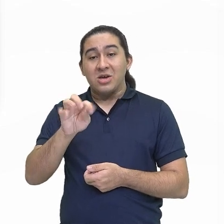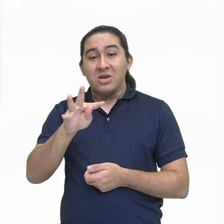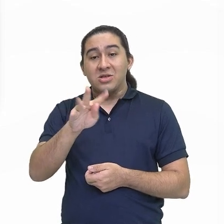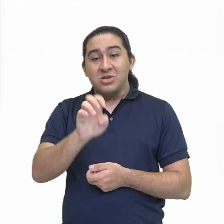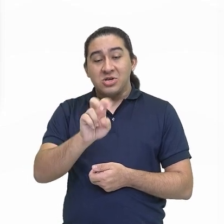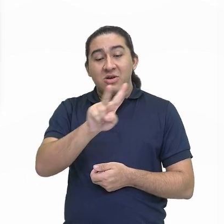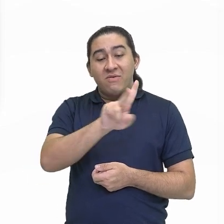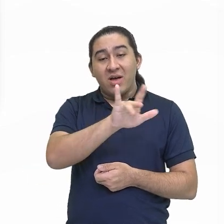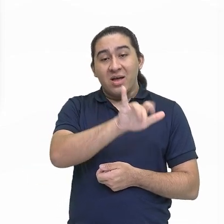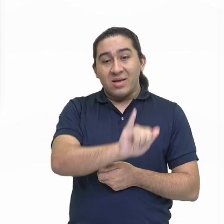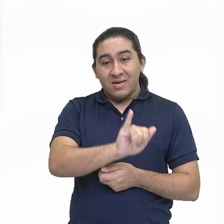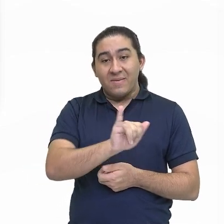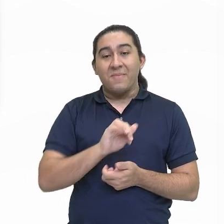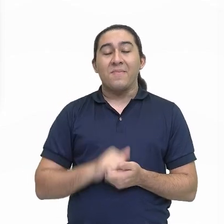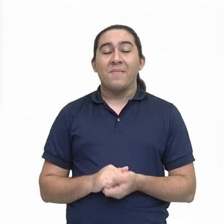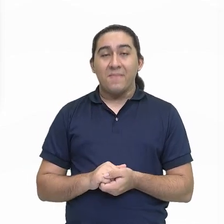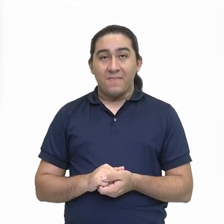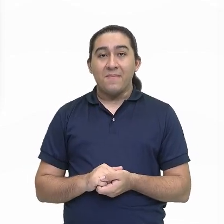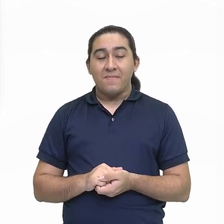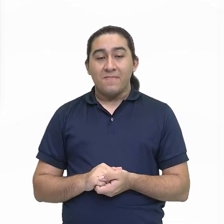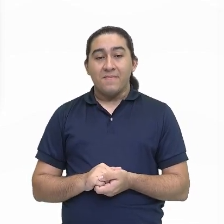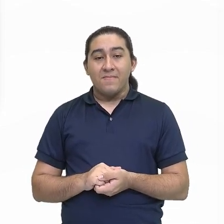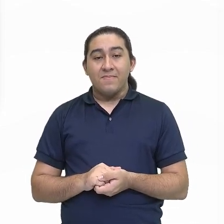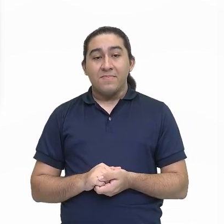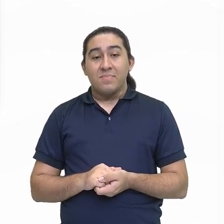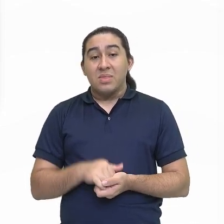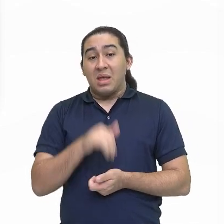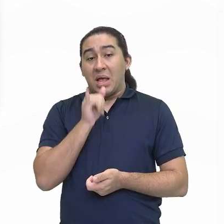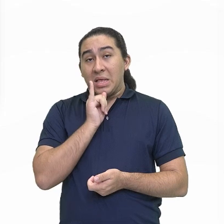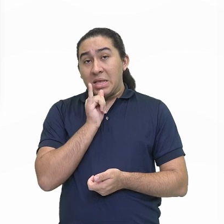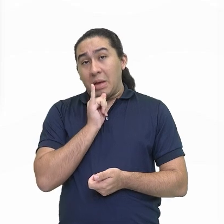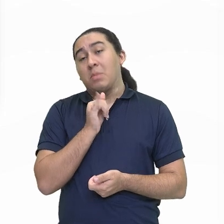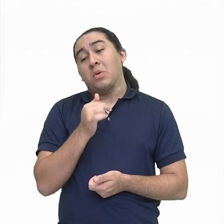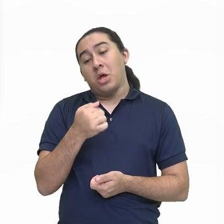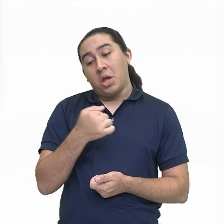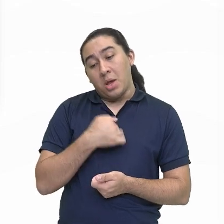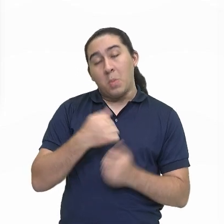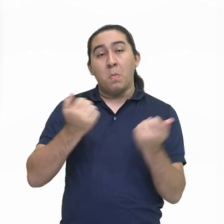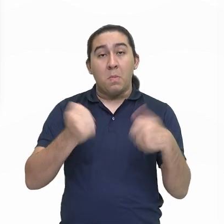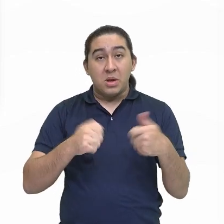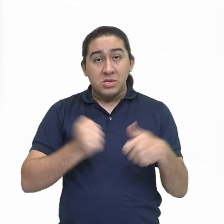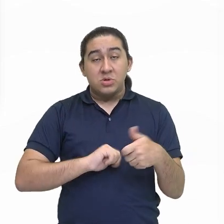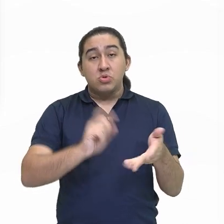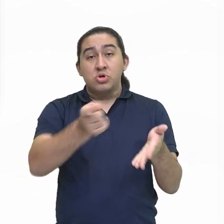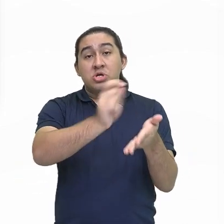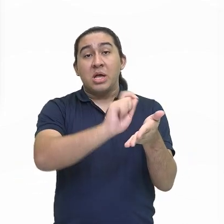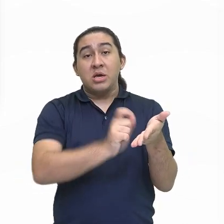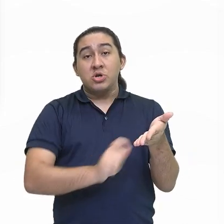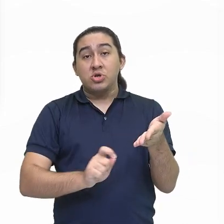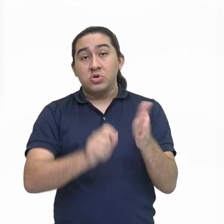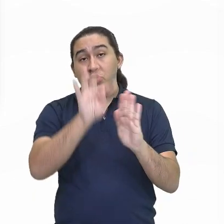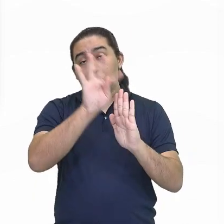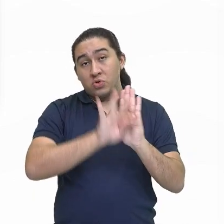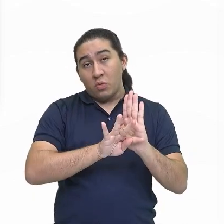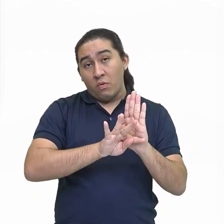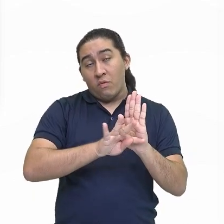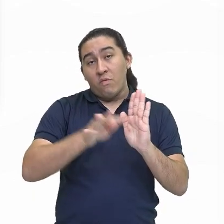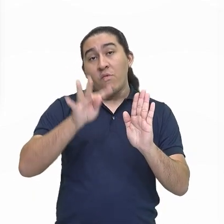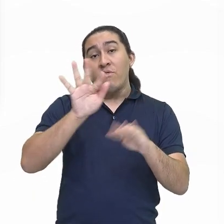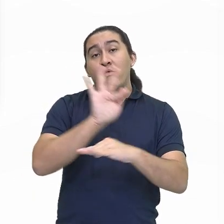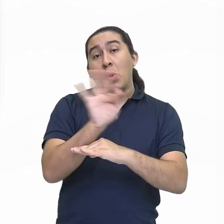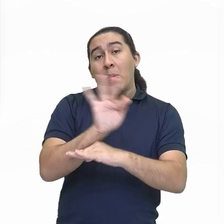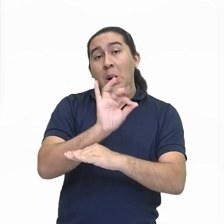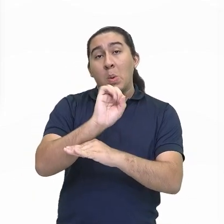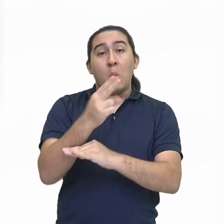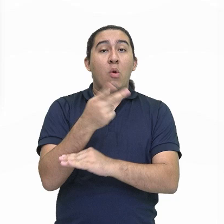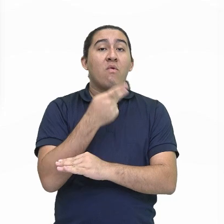na linguagem formal, né? De repente eu preciso escrever um texto formalmente ou falar em algum